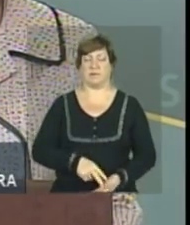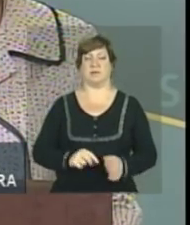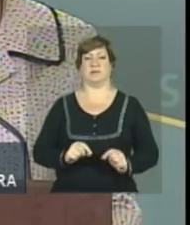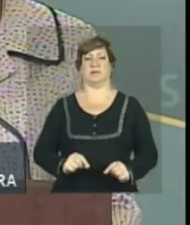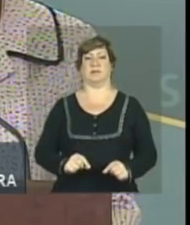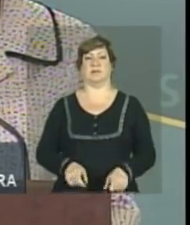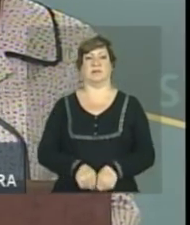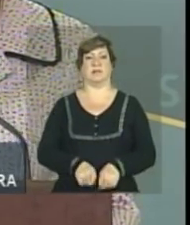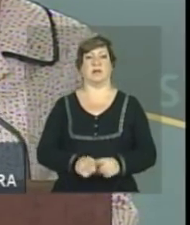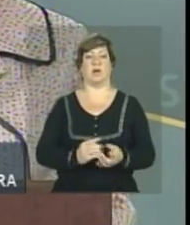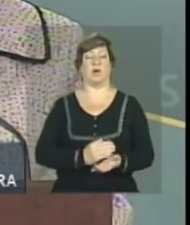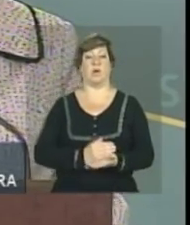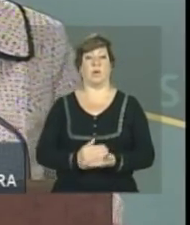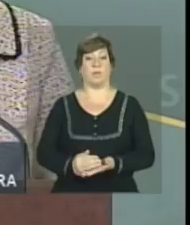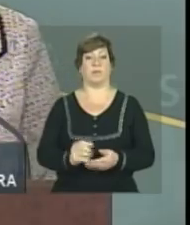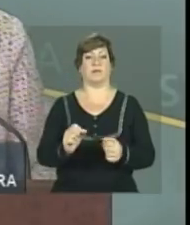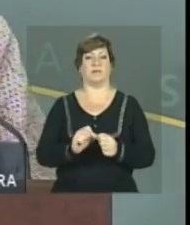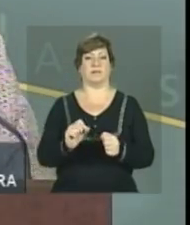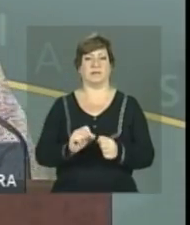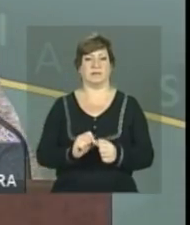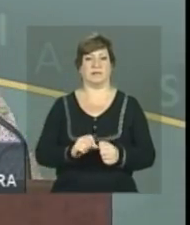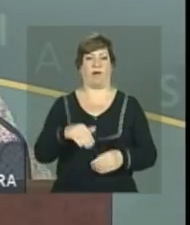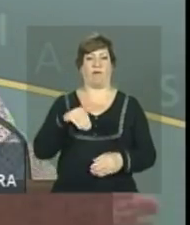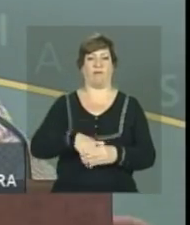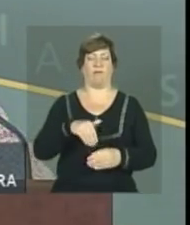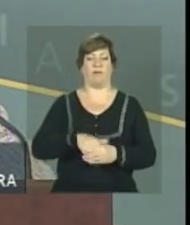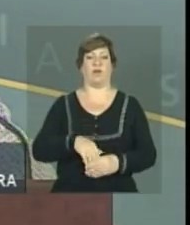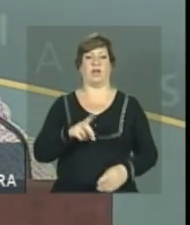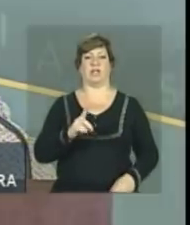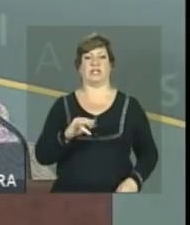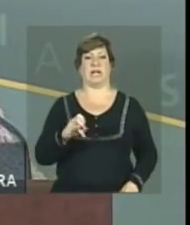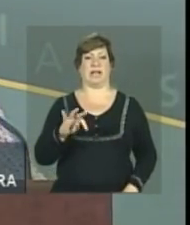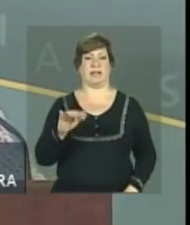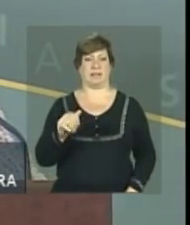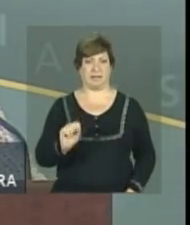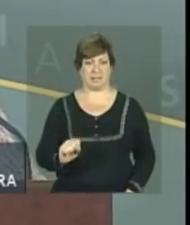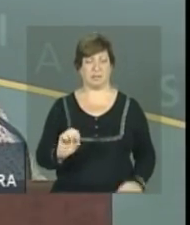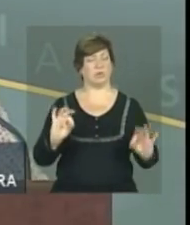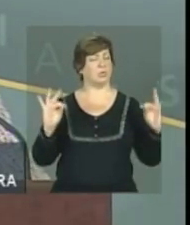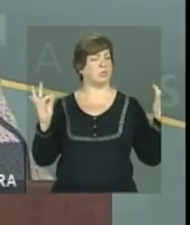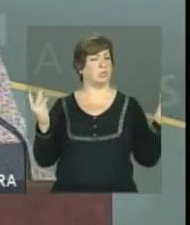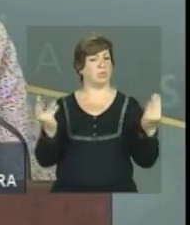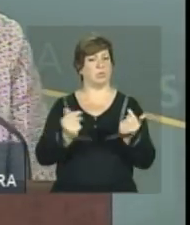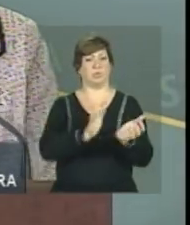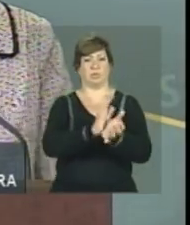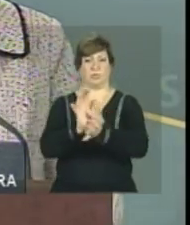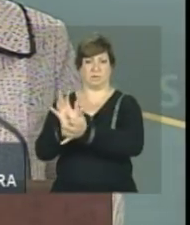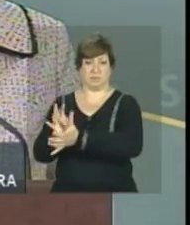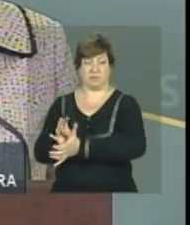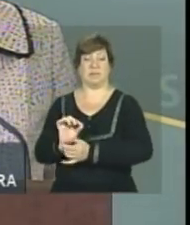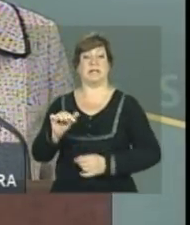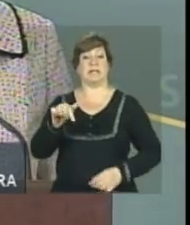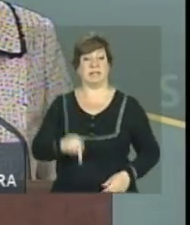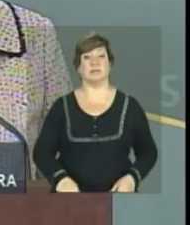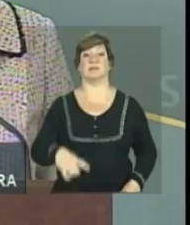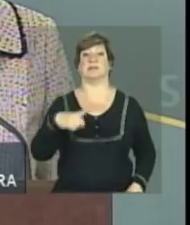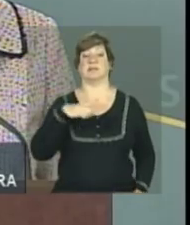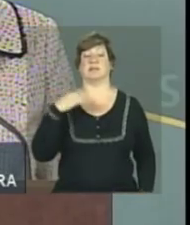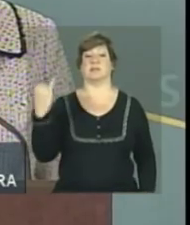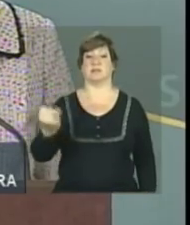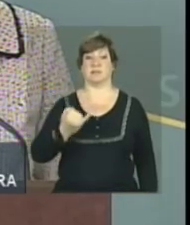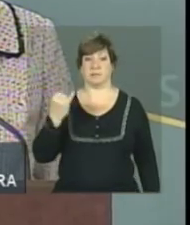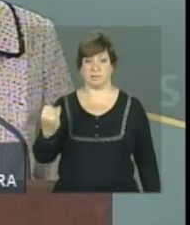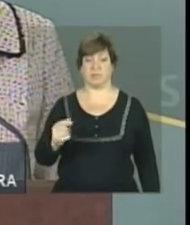do estabelecimento das eleições diretas em todos os níveis, tem sido marcada